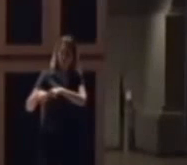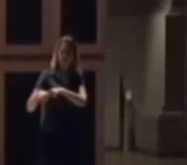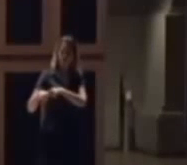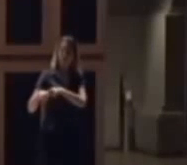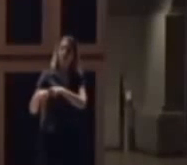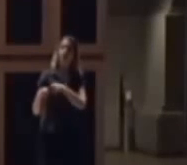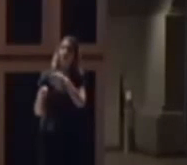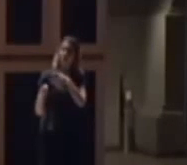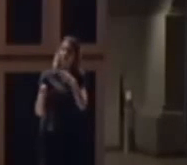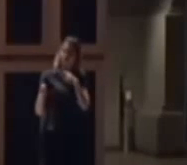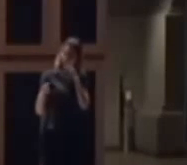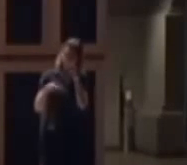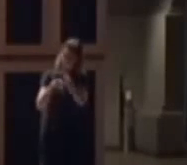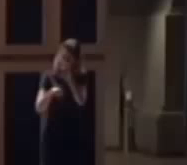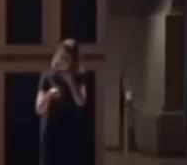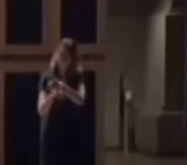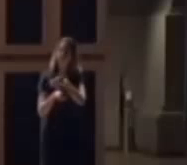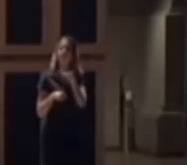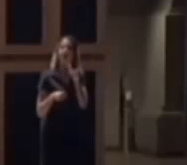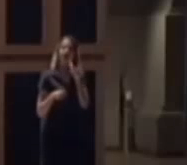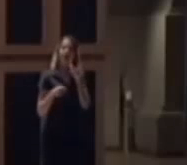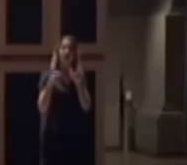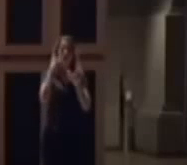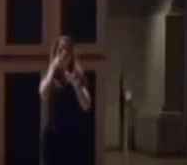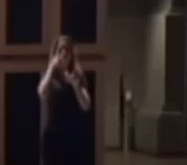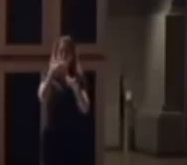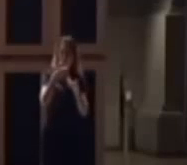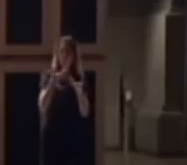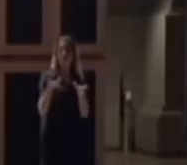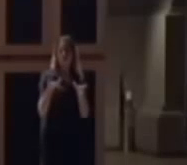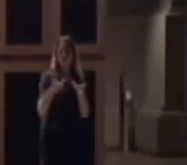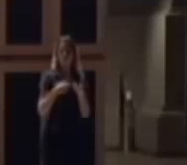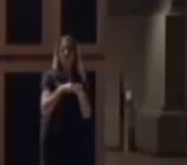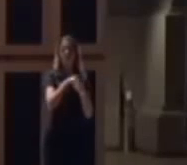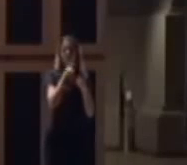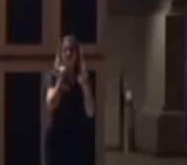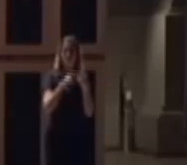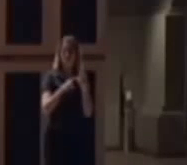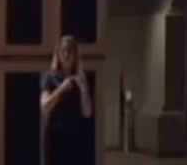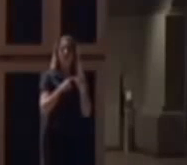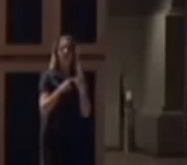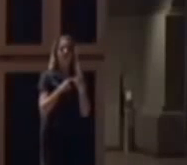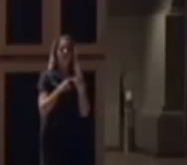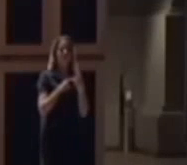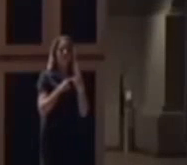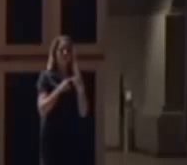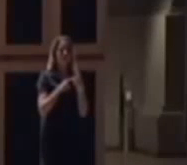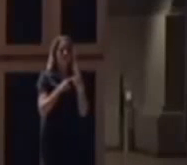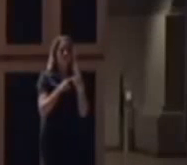poder atuar e acompanhar os processos. Nós temos